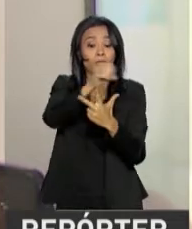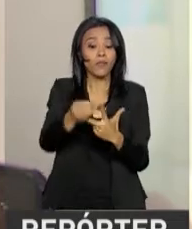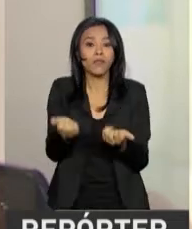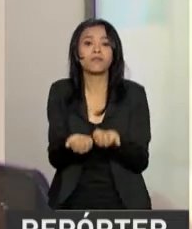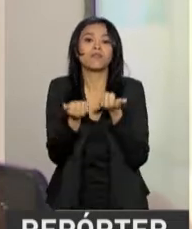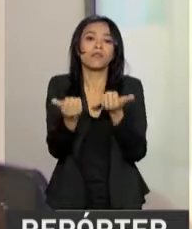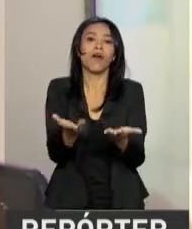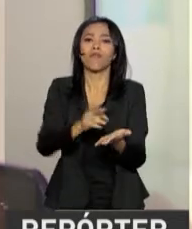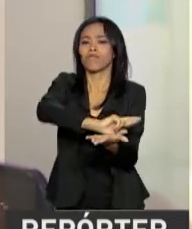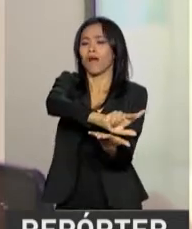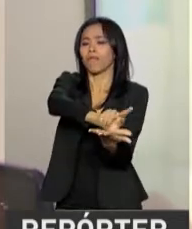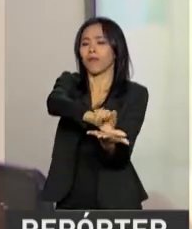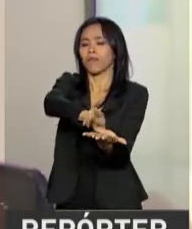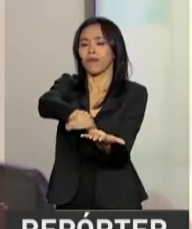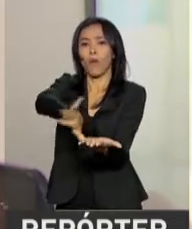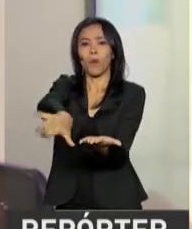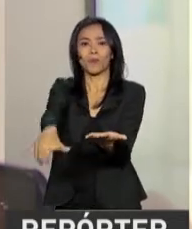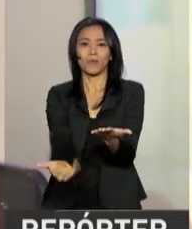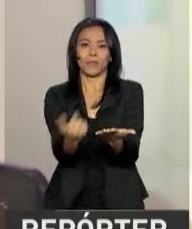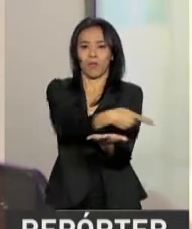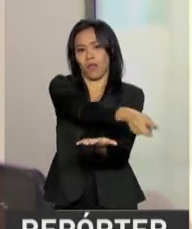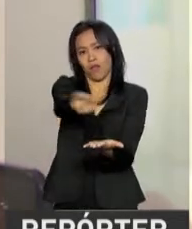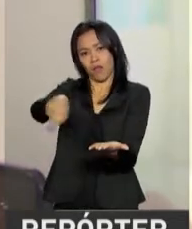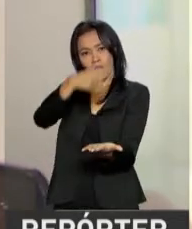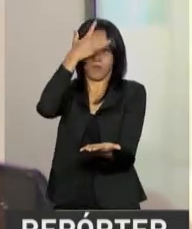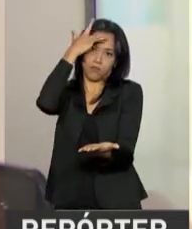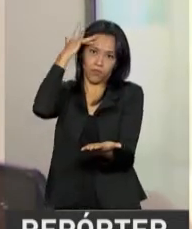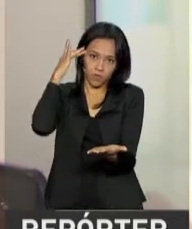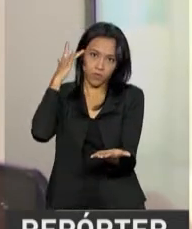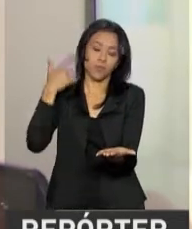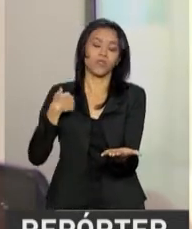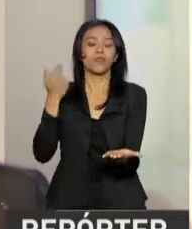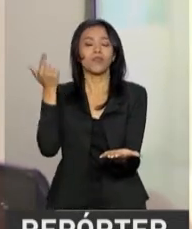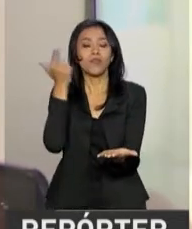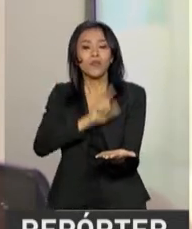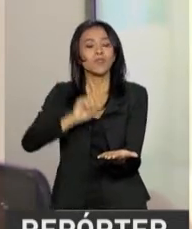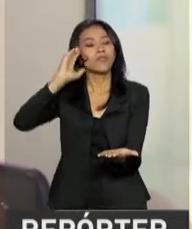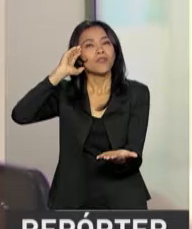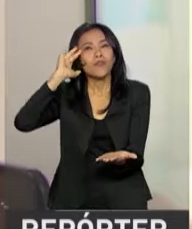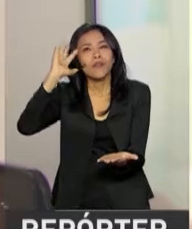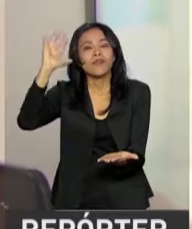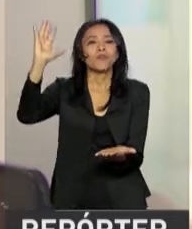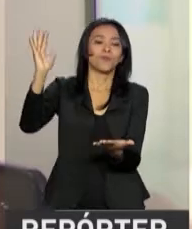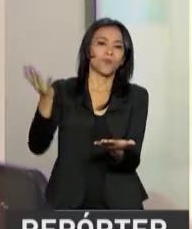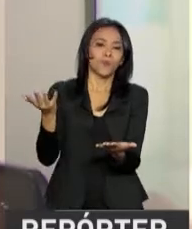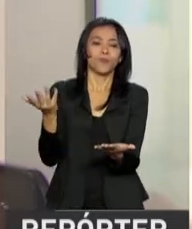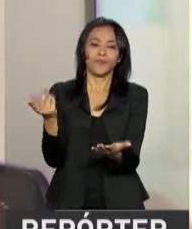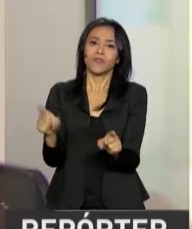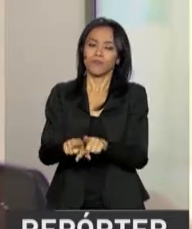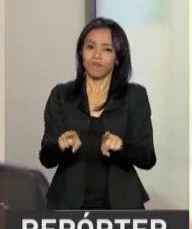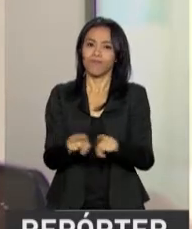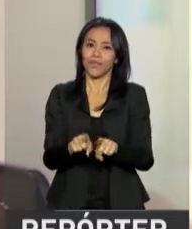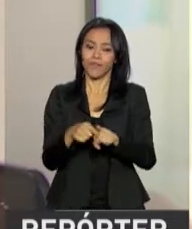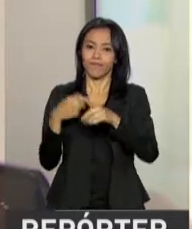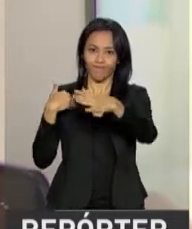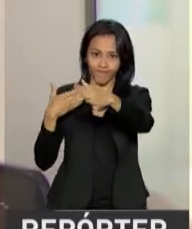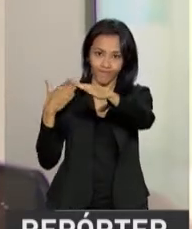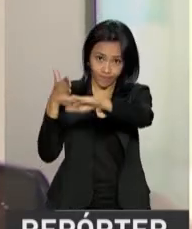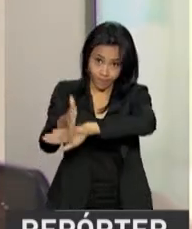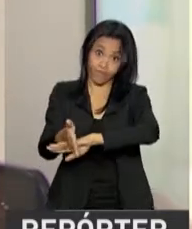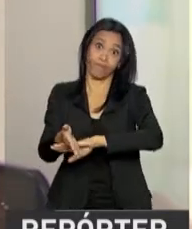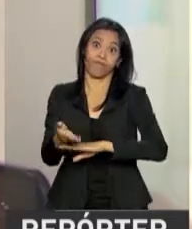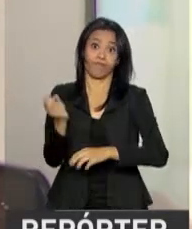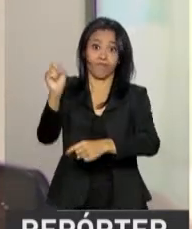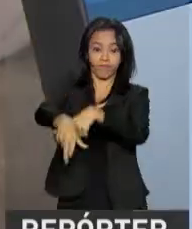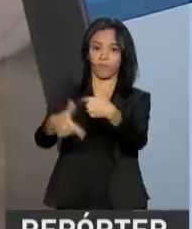várias oportunidades para essas pessoas é de realizarem um sonho então até mesmo ingressar no